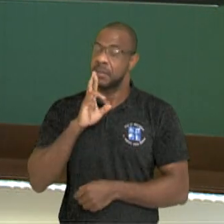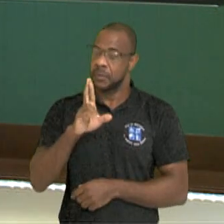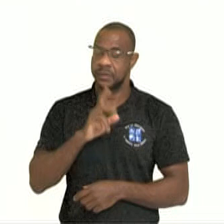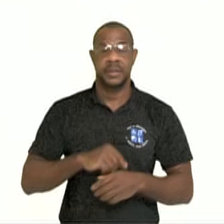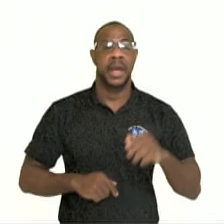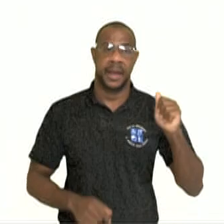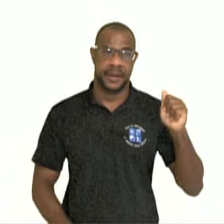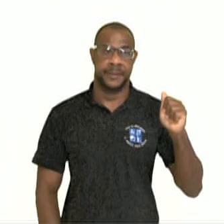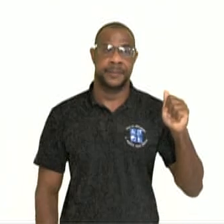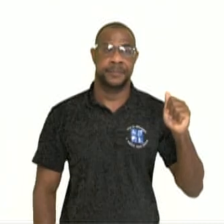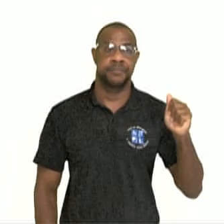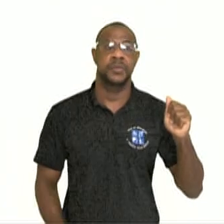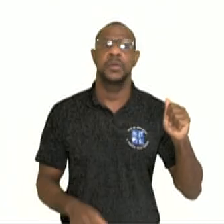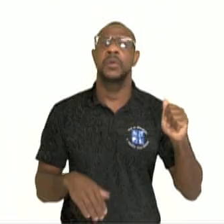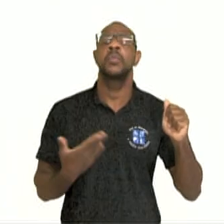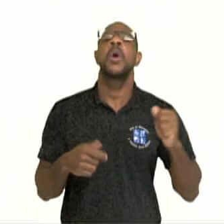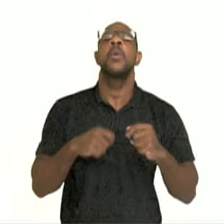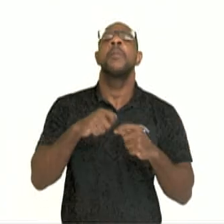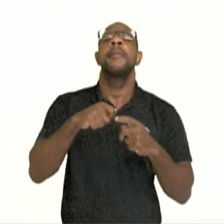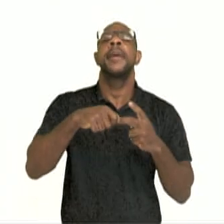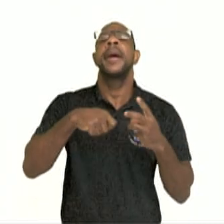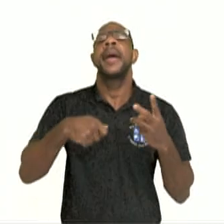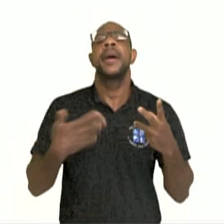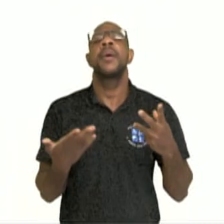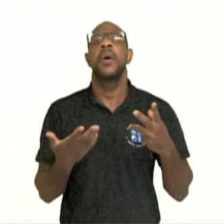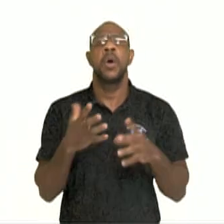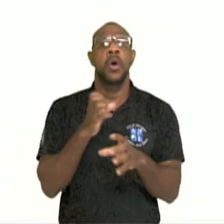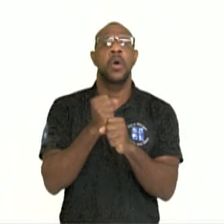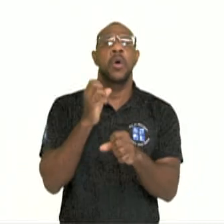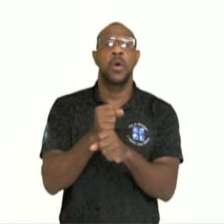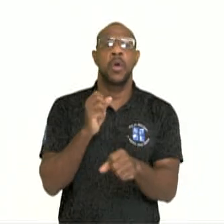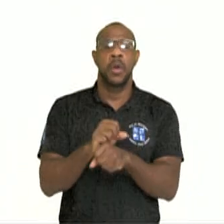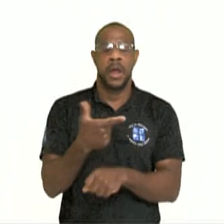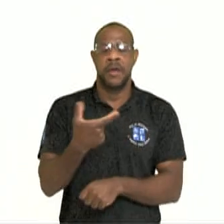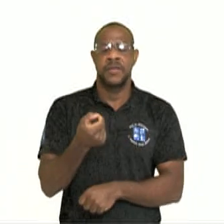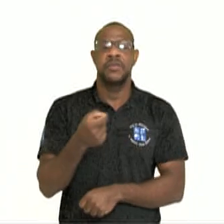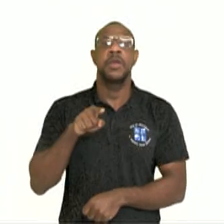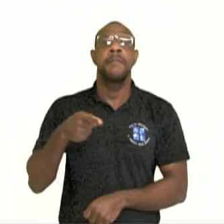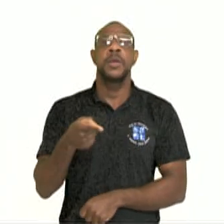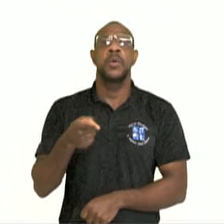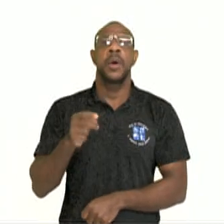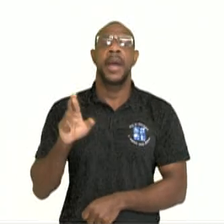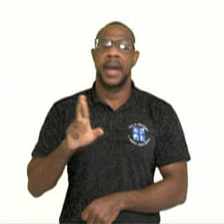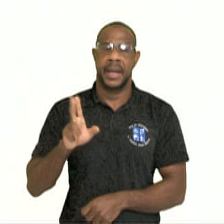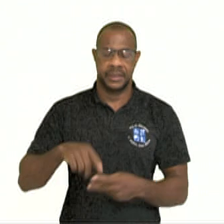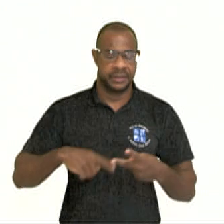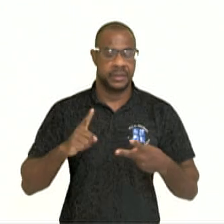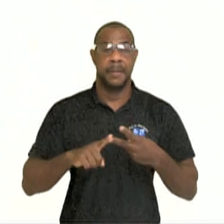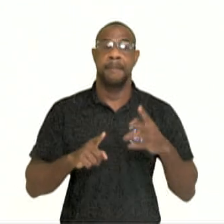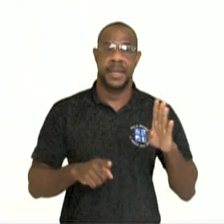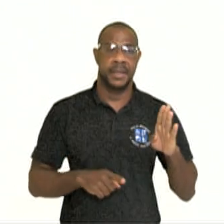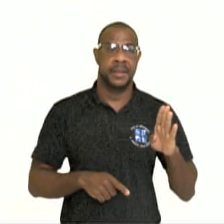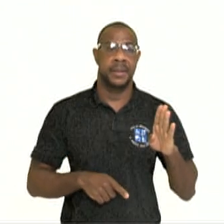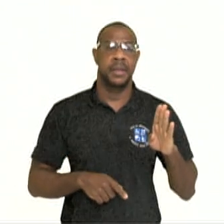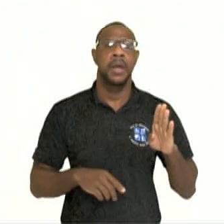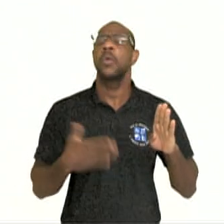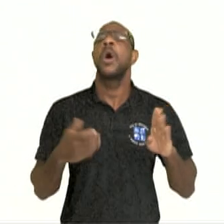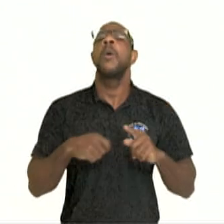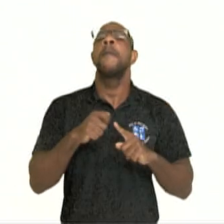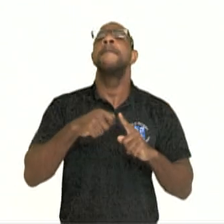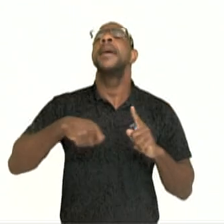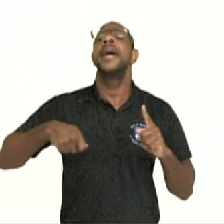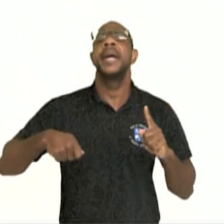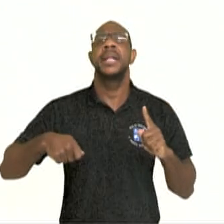Letra A. Em quais meses o lucro foi de 20 mil reais? Letra B. Em quais